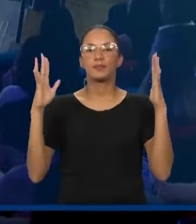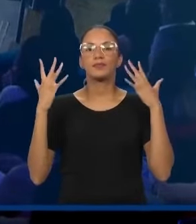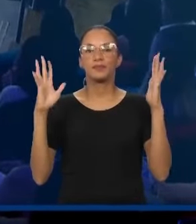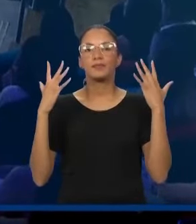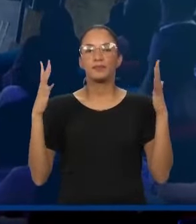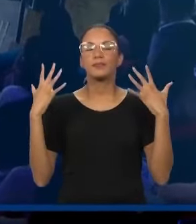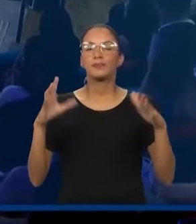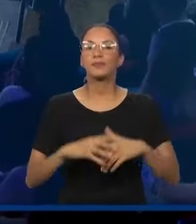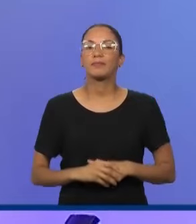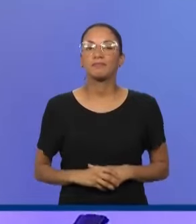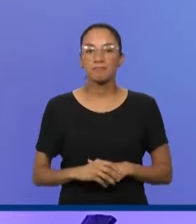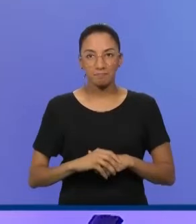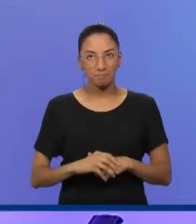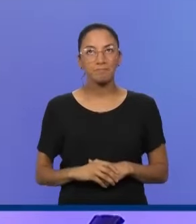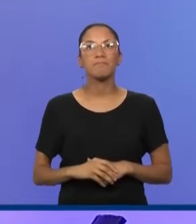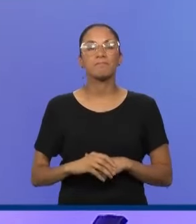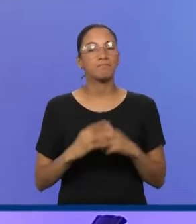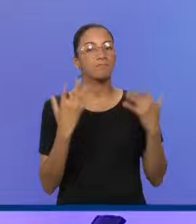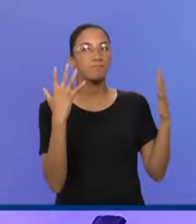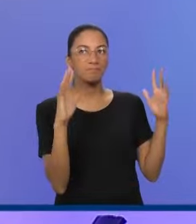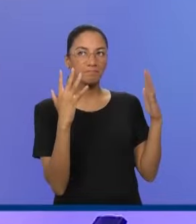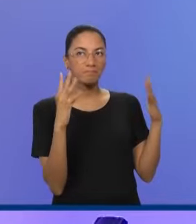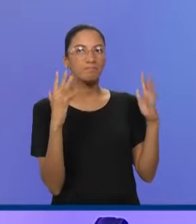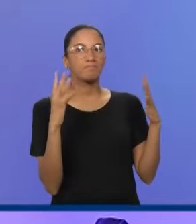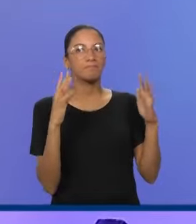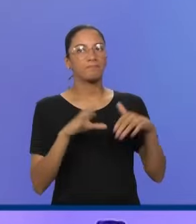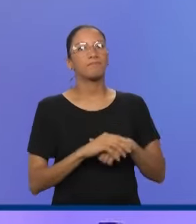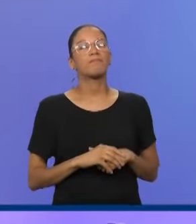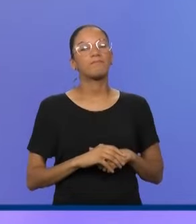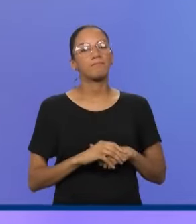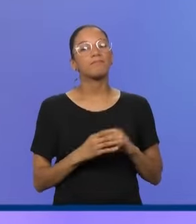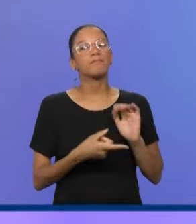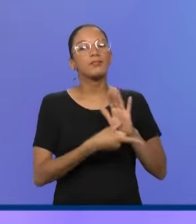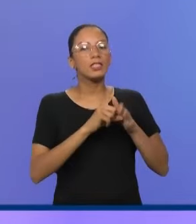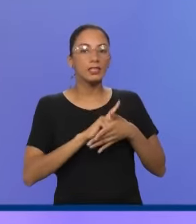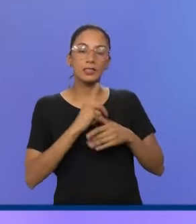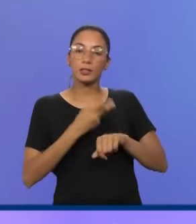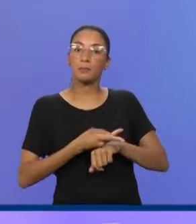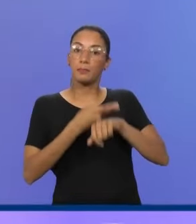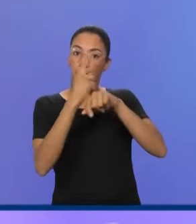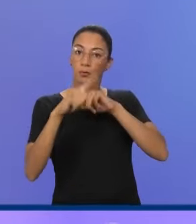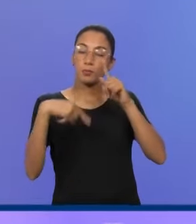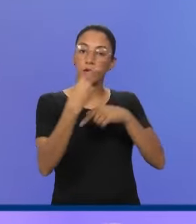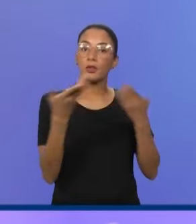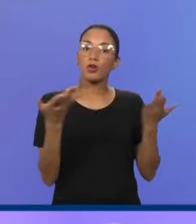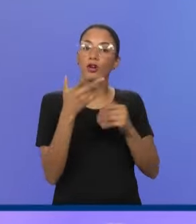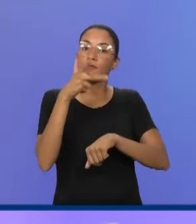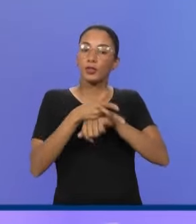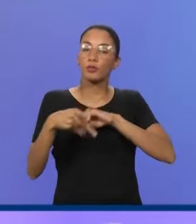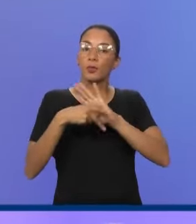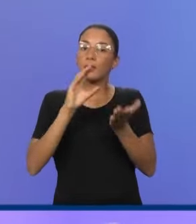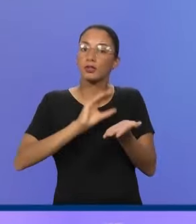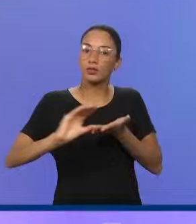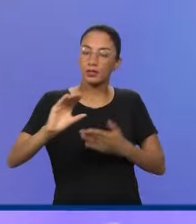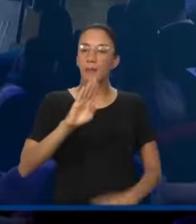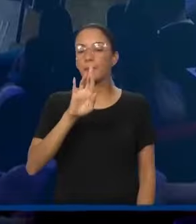E parabéns, Enalta. E antes de anunciar o próximo prêmio, passaremos o vídeo de nossa patrocinadora